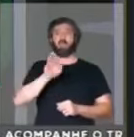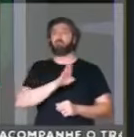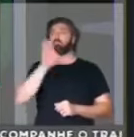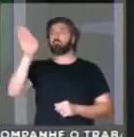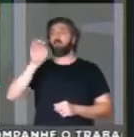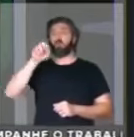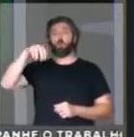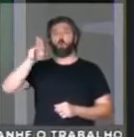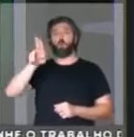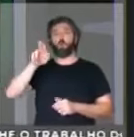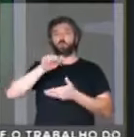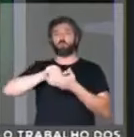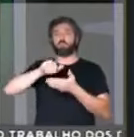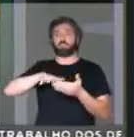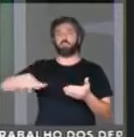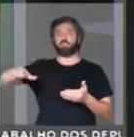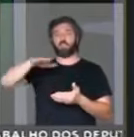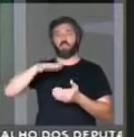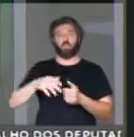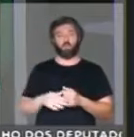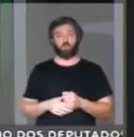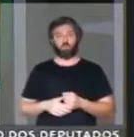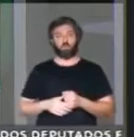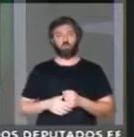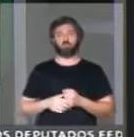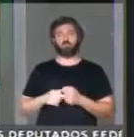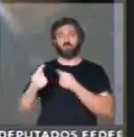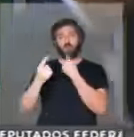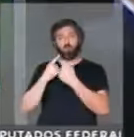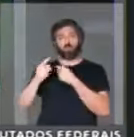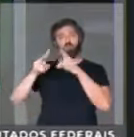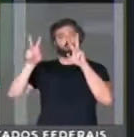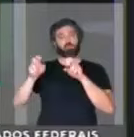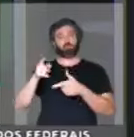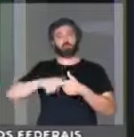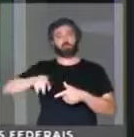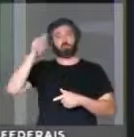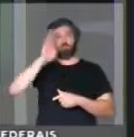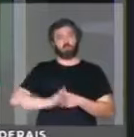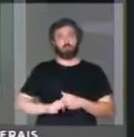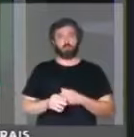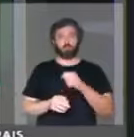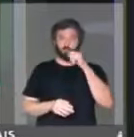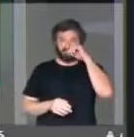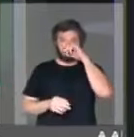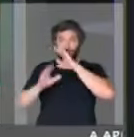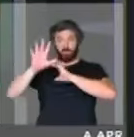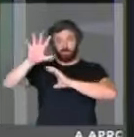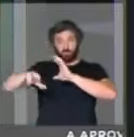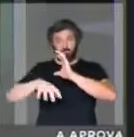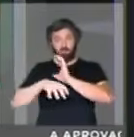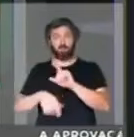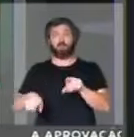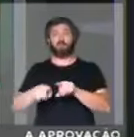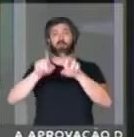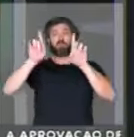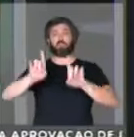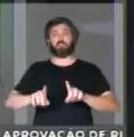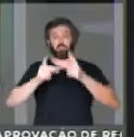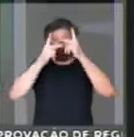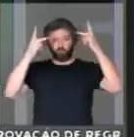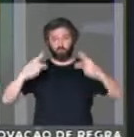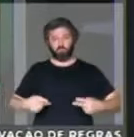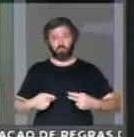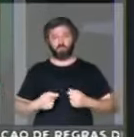unidas ao secretário geral da onu para falar sobre a situação brasileira ambiental e dos os humanos